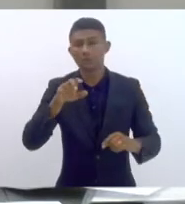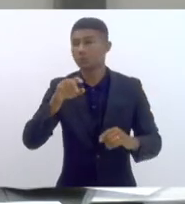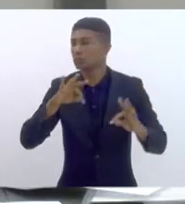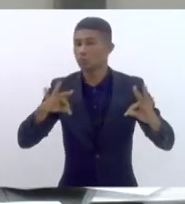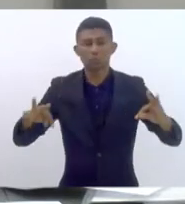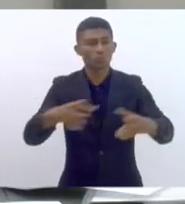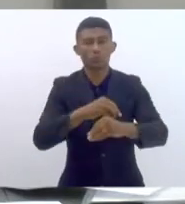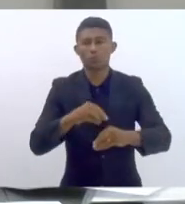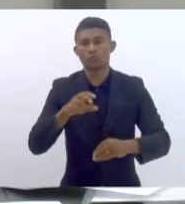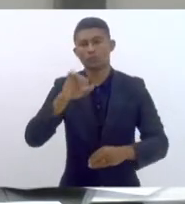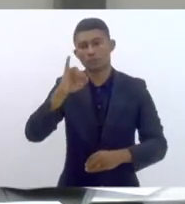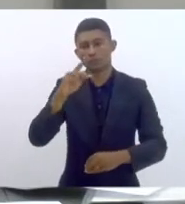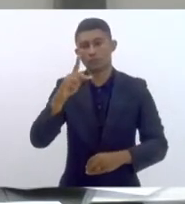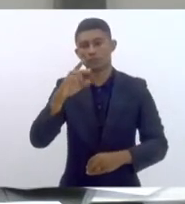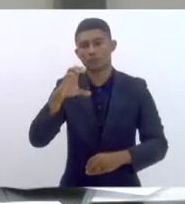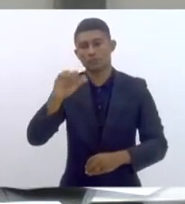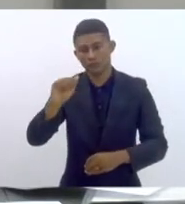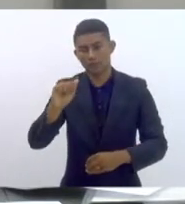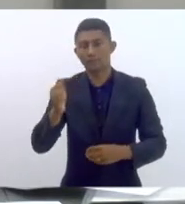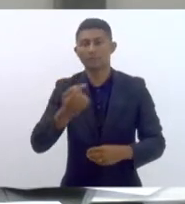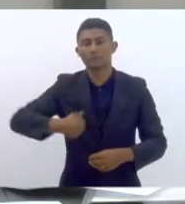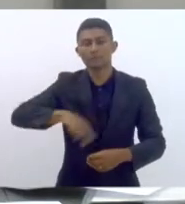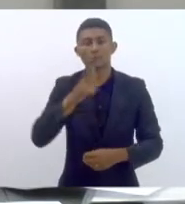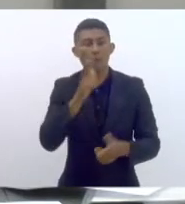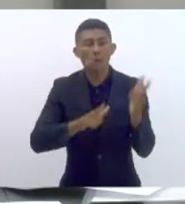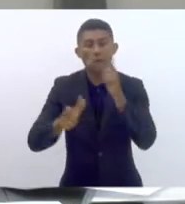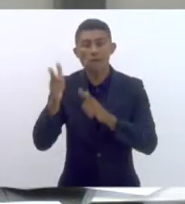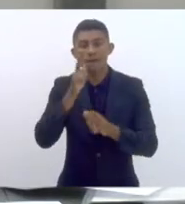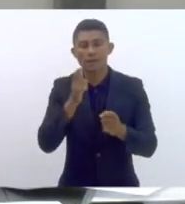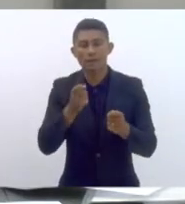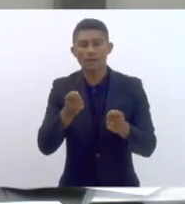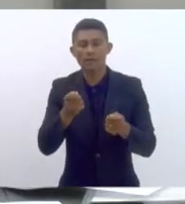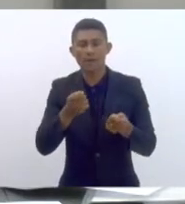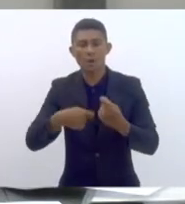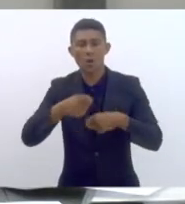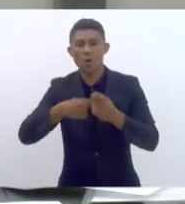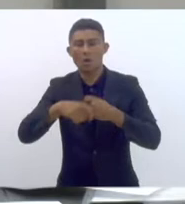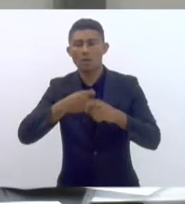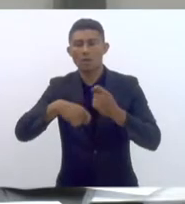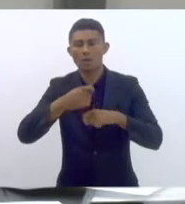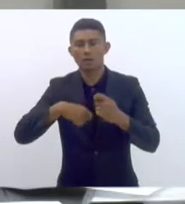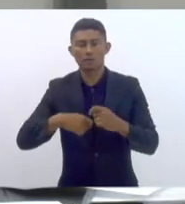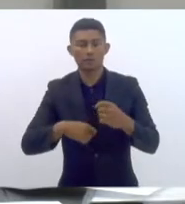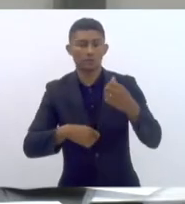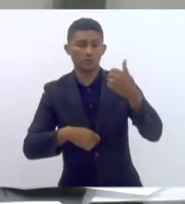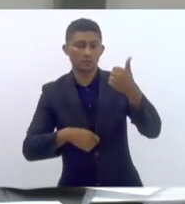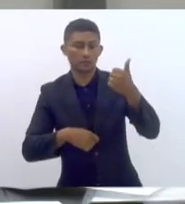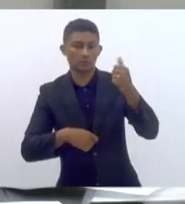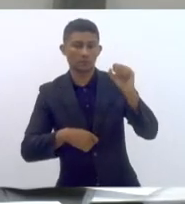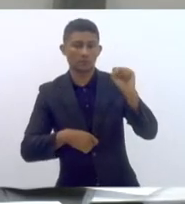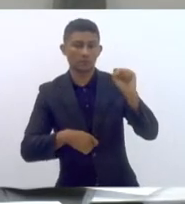tudo, a gente estaria com uma economia aqui de 18 bilhões de reais.